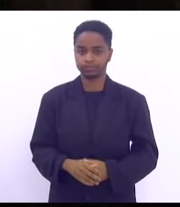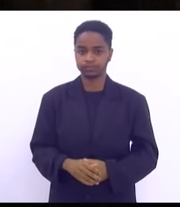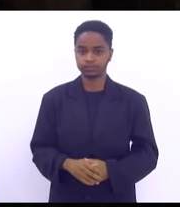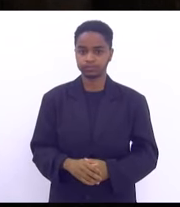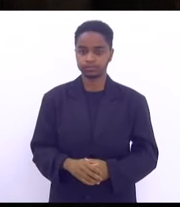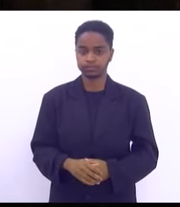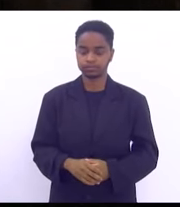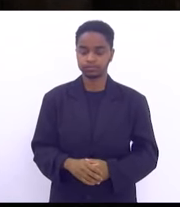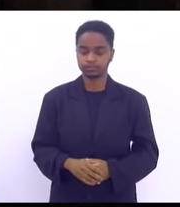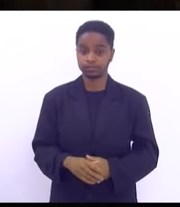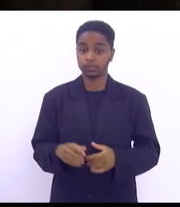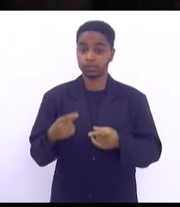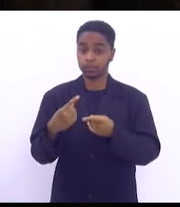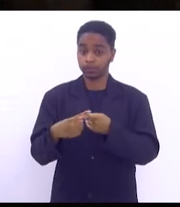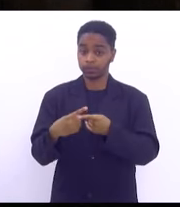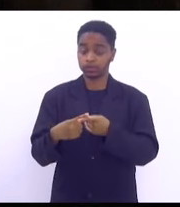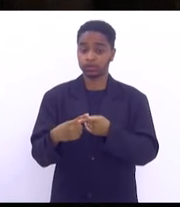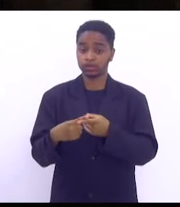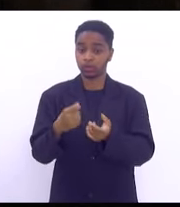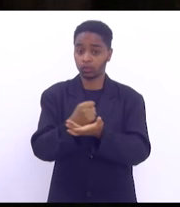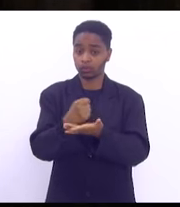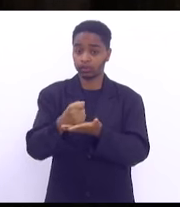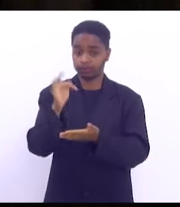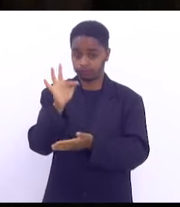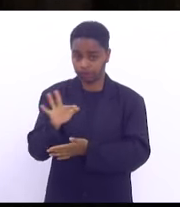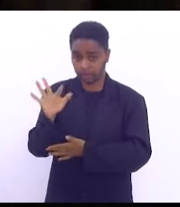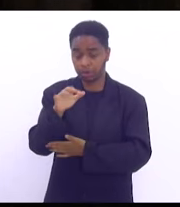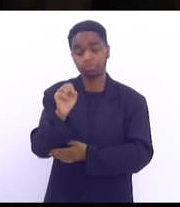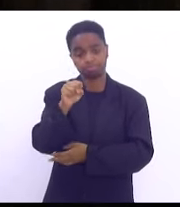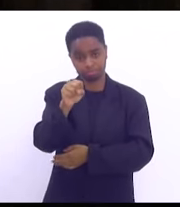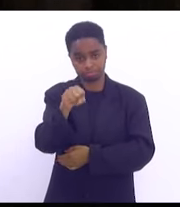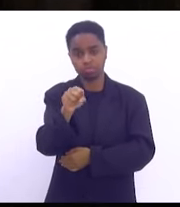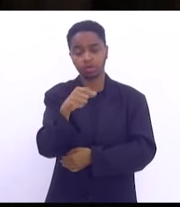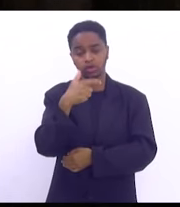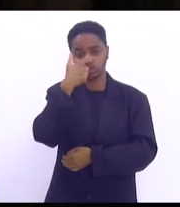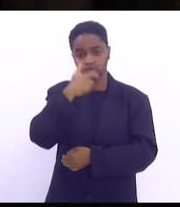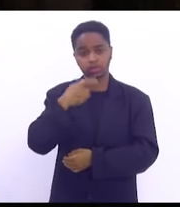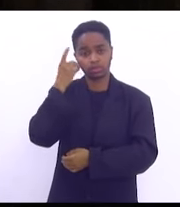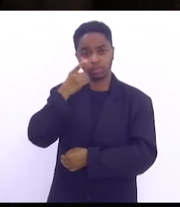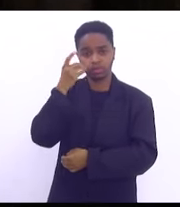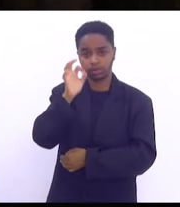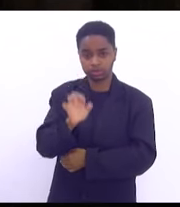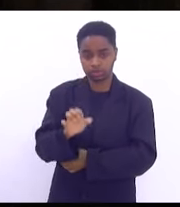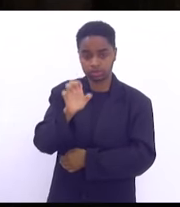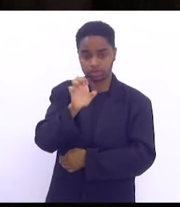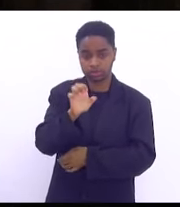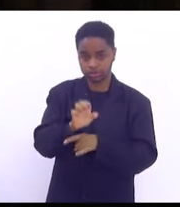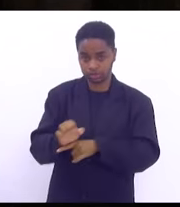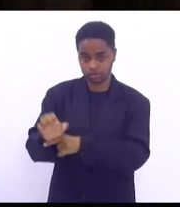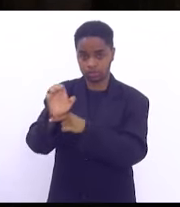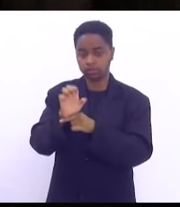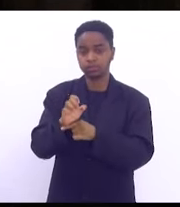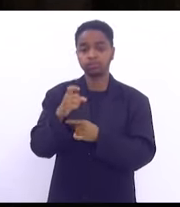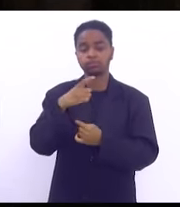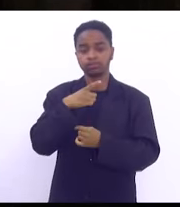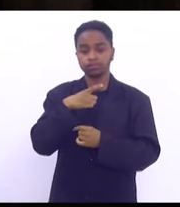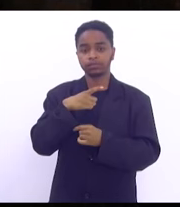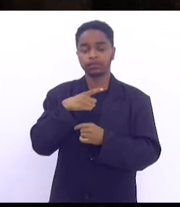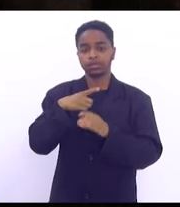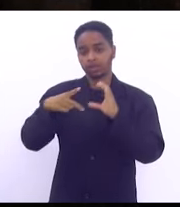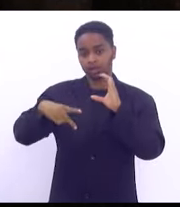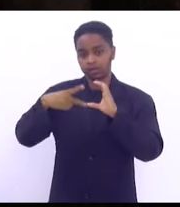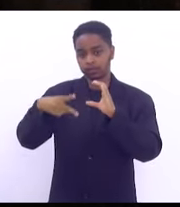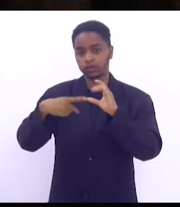A concessão é federal sim. Eu sou deputado estadual, tem a Câmara de Vereadores